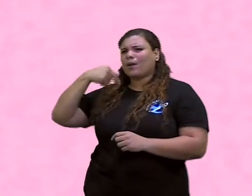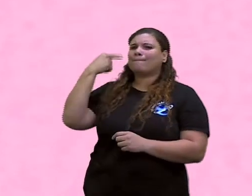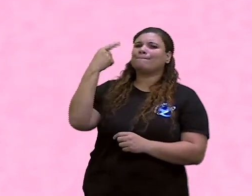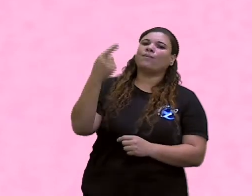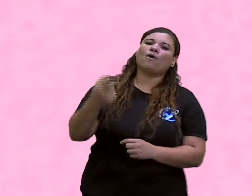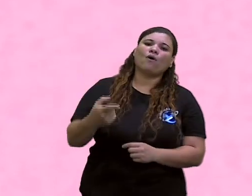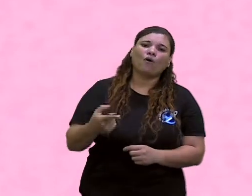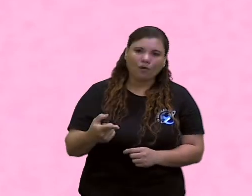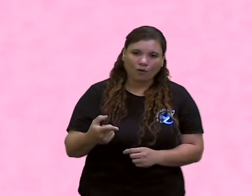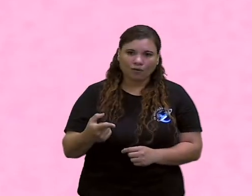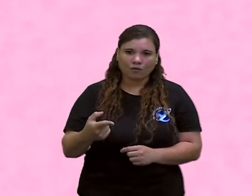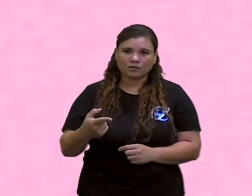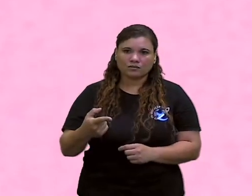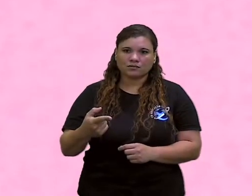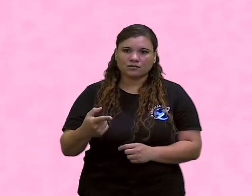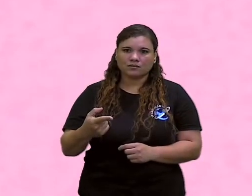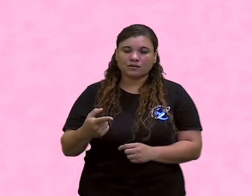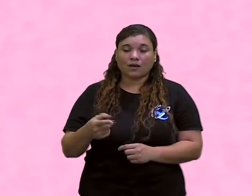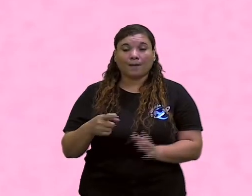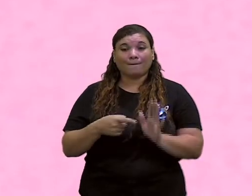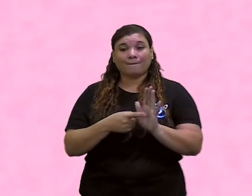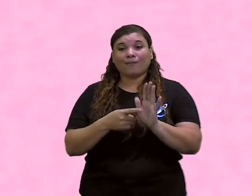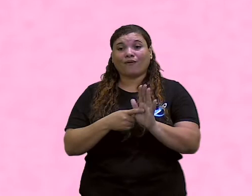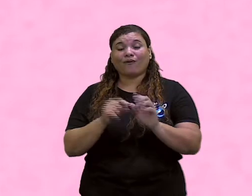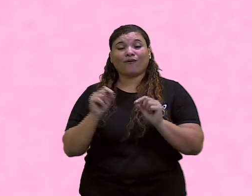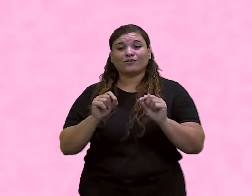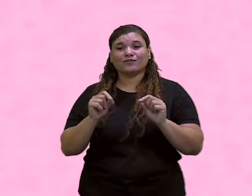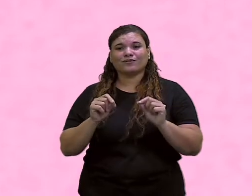anos, né? Então aí a gente consegue